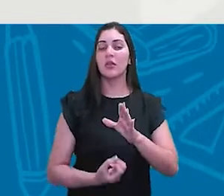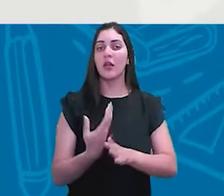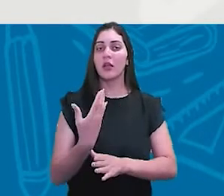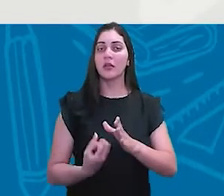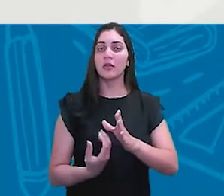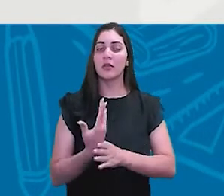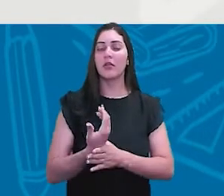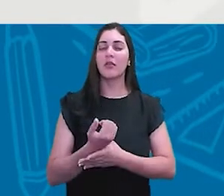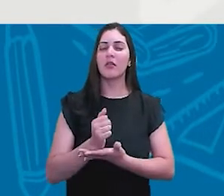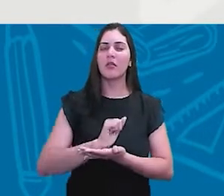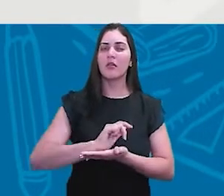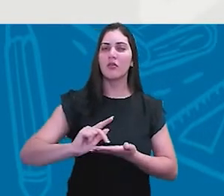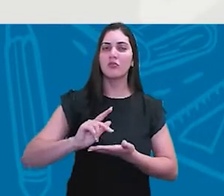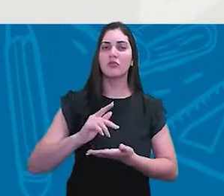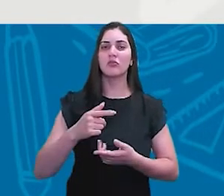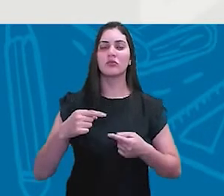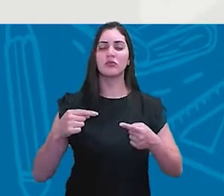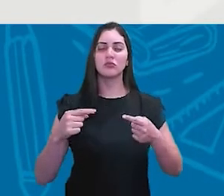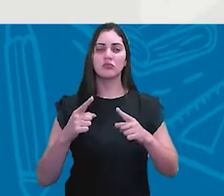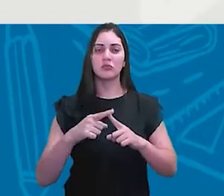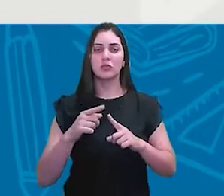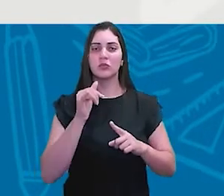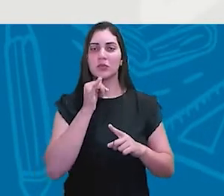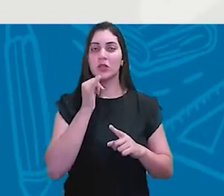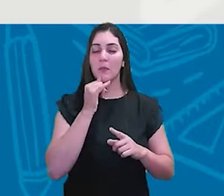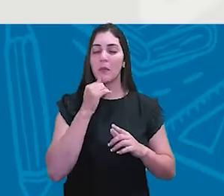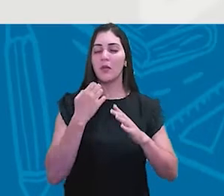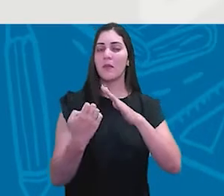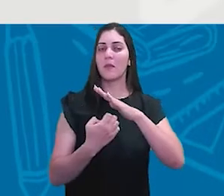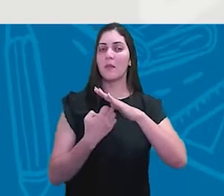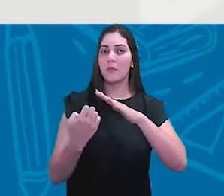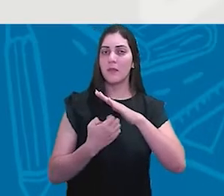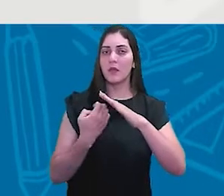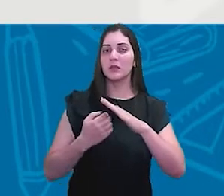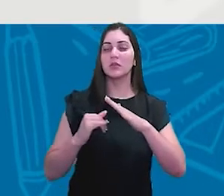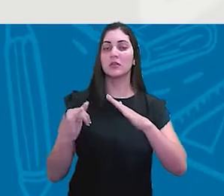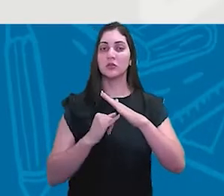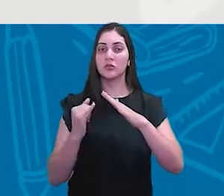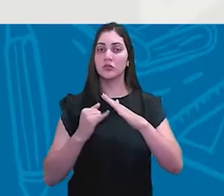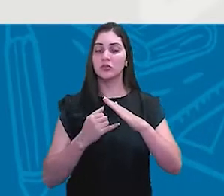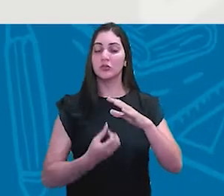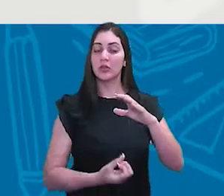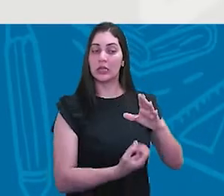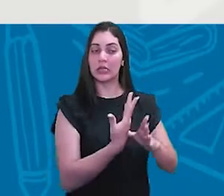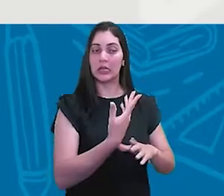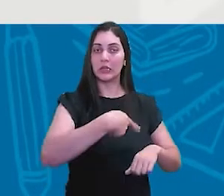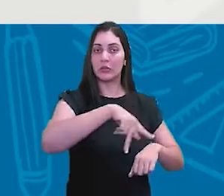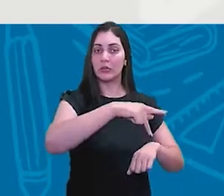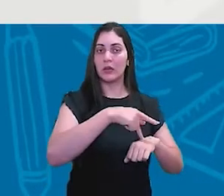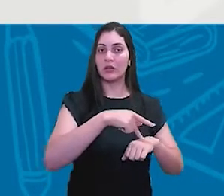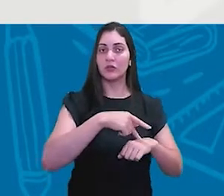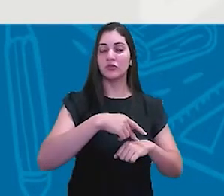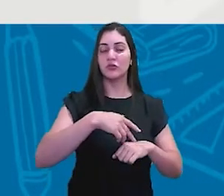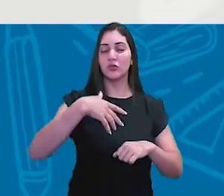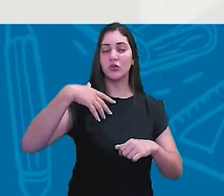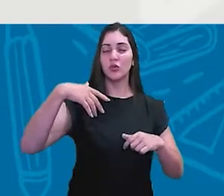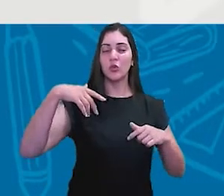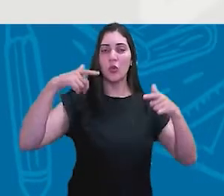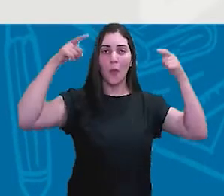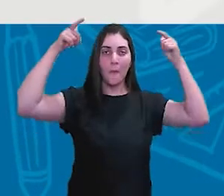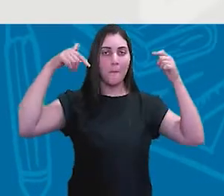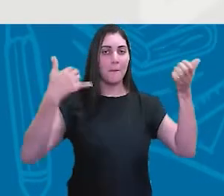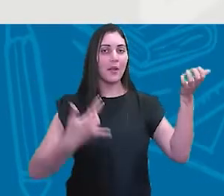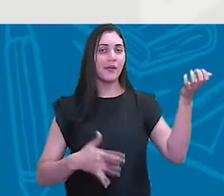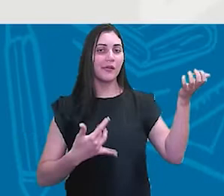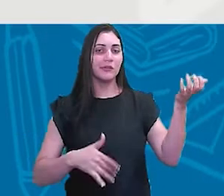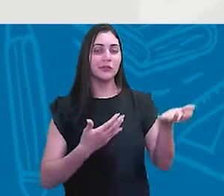maquiladoras, que eram empresas, indústrias que se instalavam ali no México, junto da região de fronteira, e